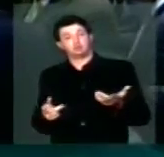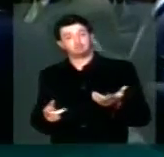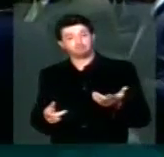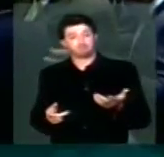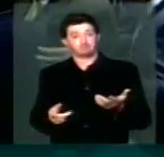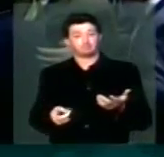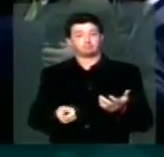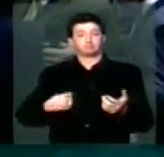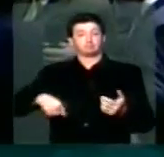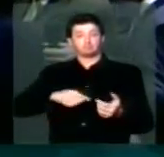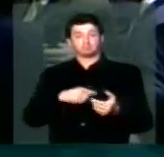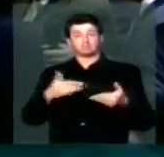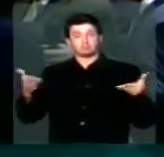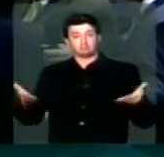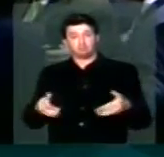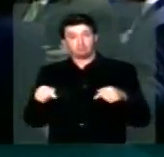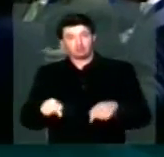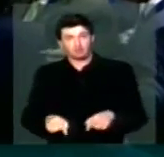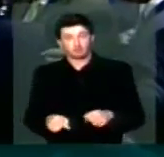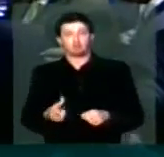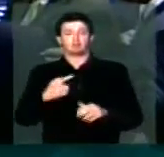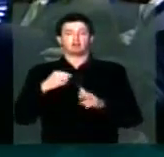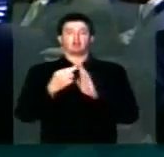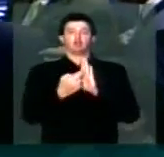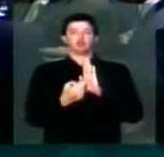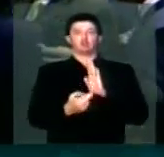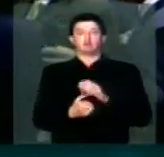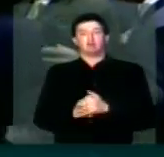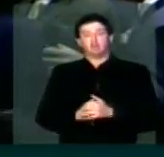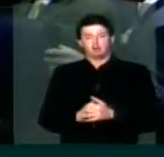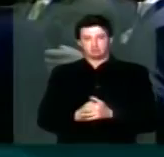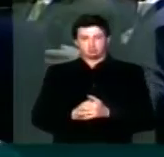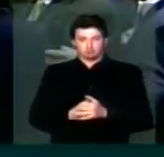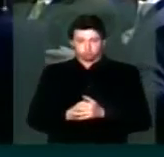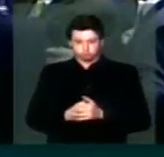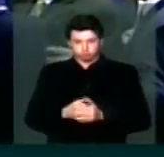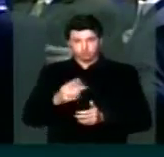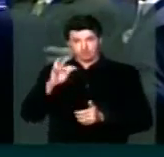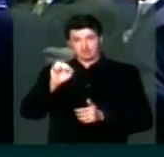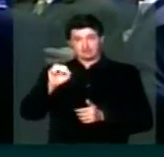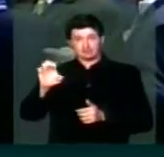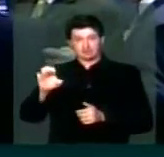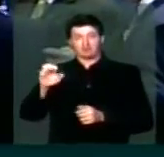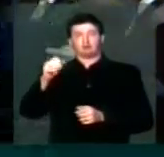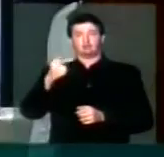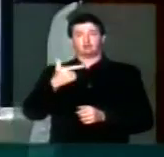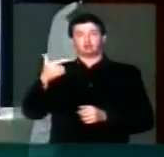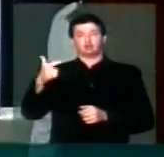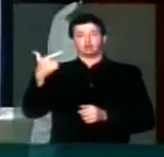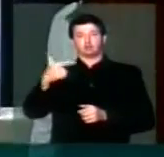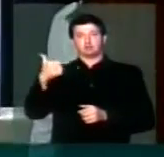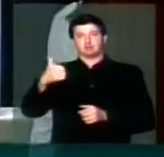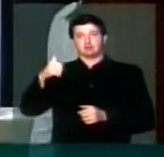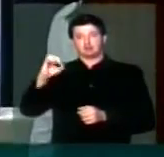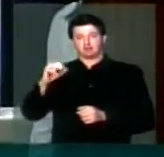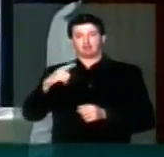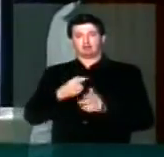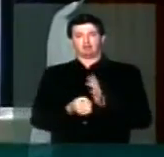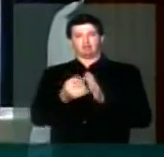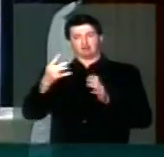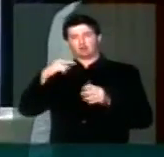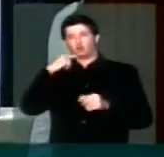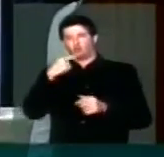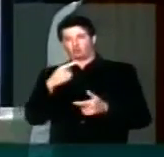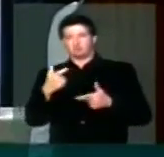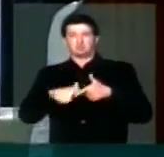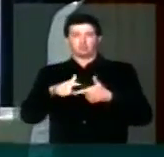temos, diante de uma resolução no TSE 22.610, uma dúvida e uma série de